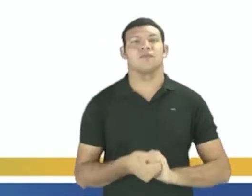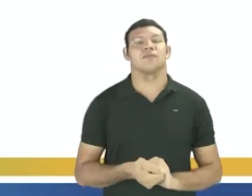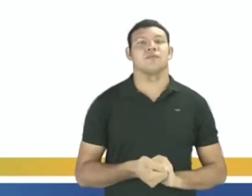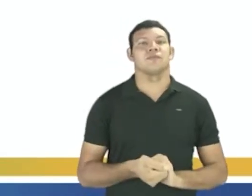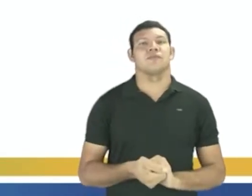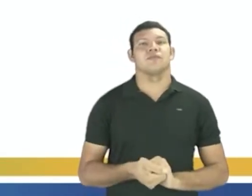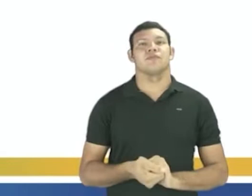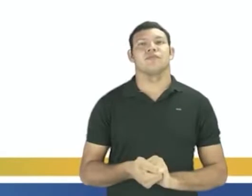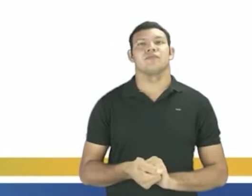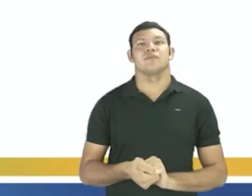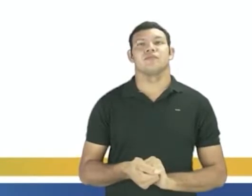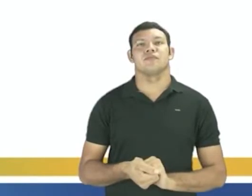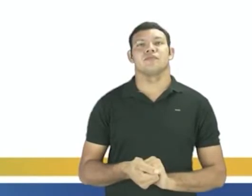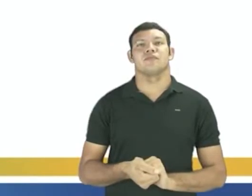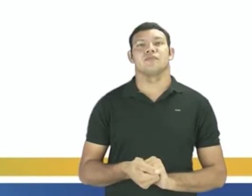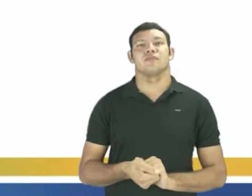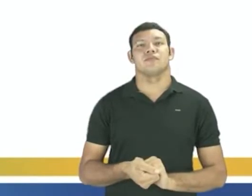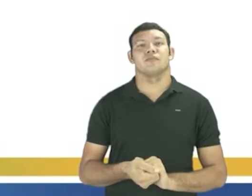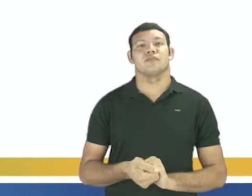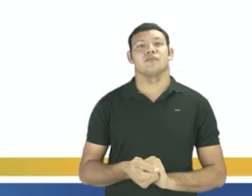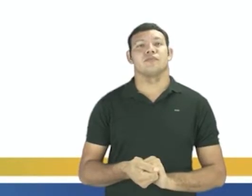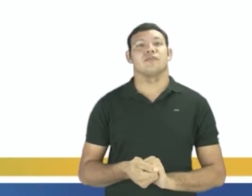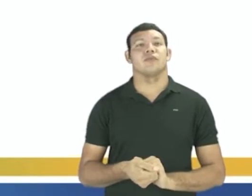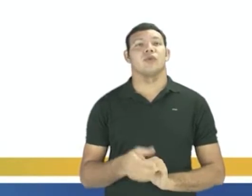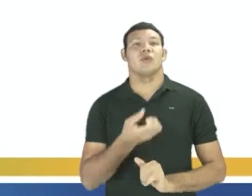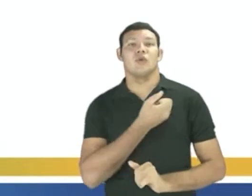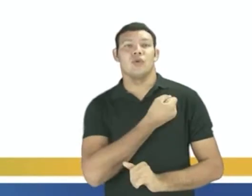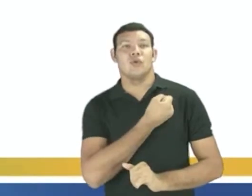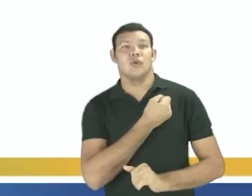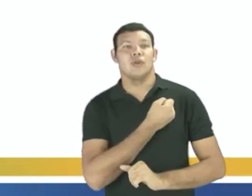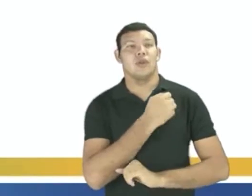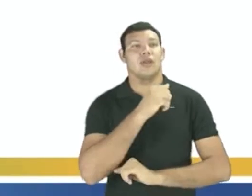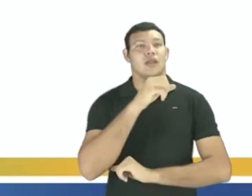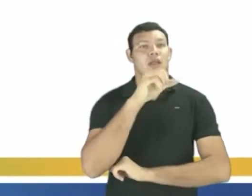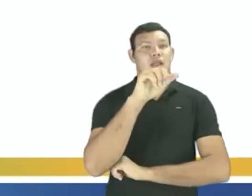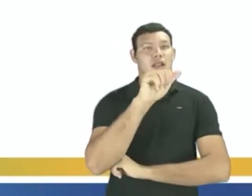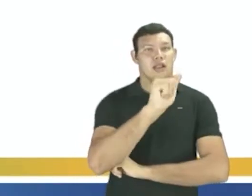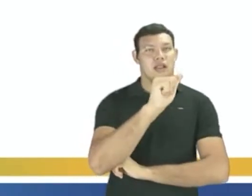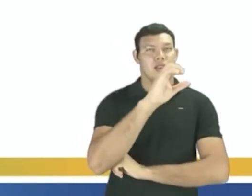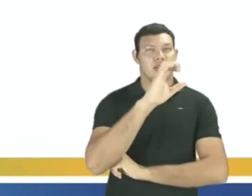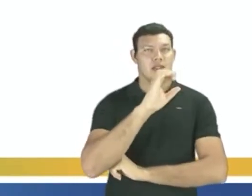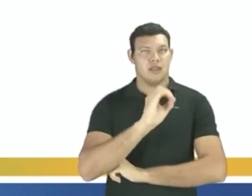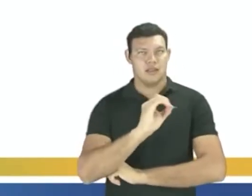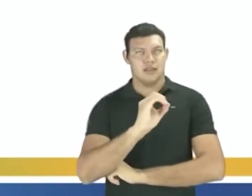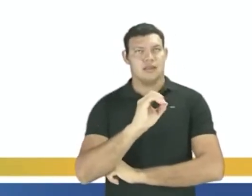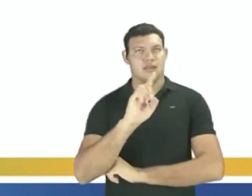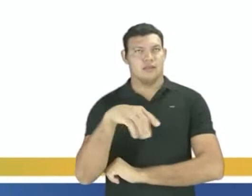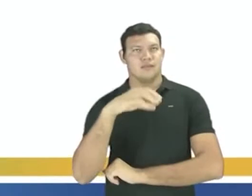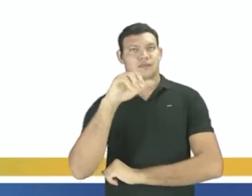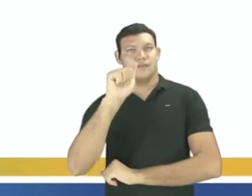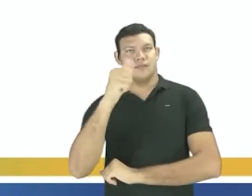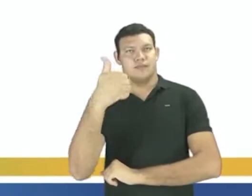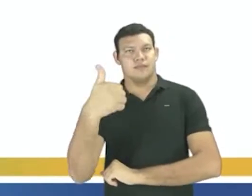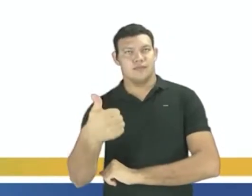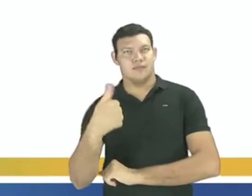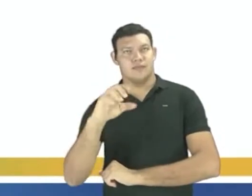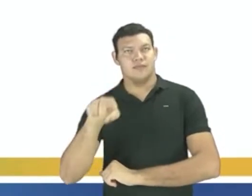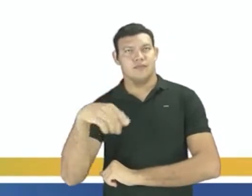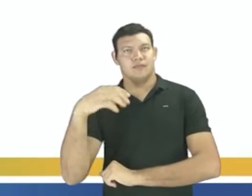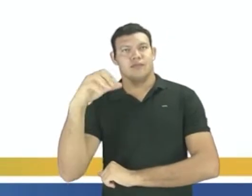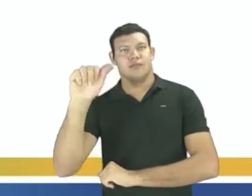Os números A0, A1, A2, A enésimo menos 1 e A enésimo são